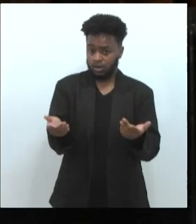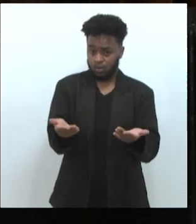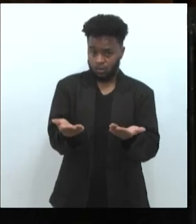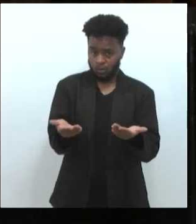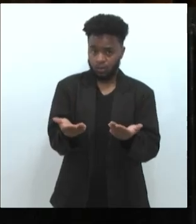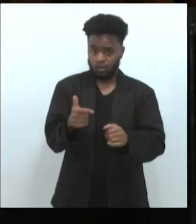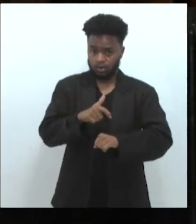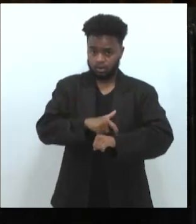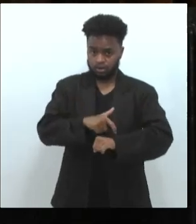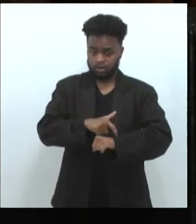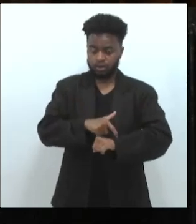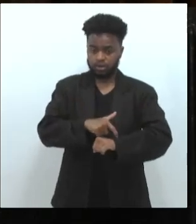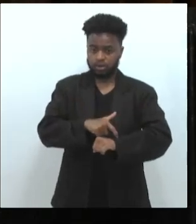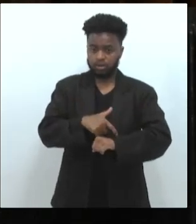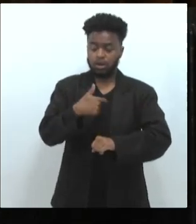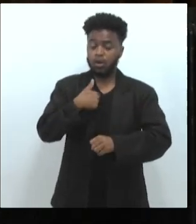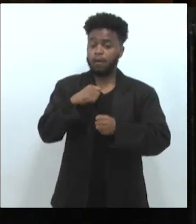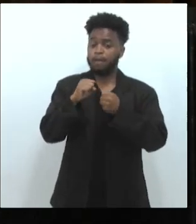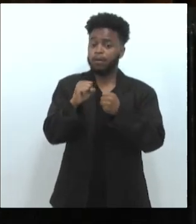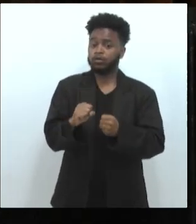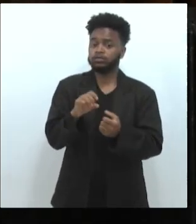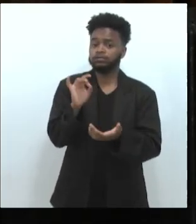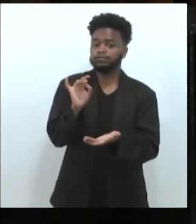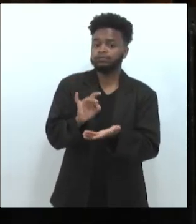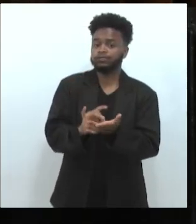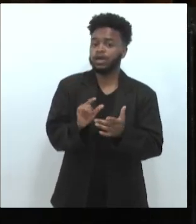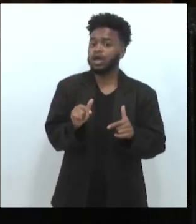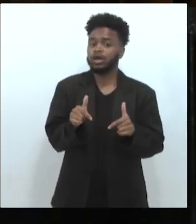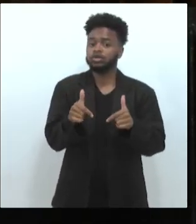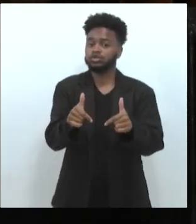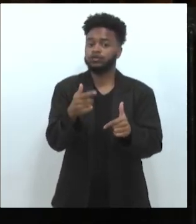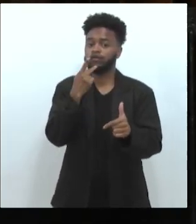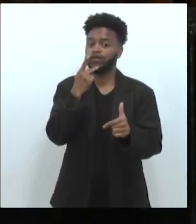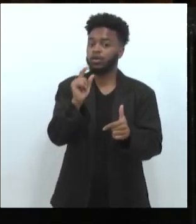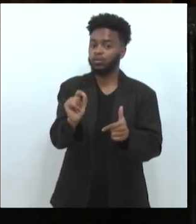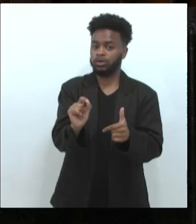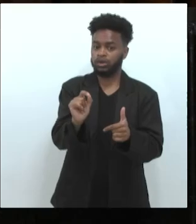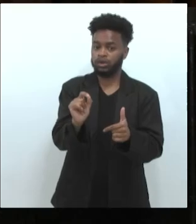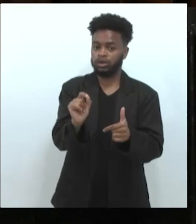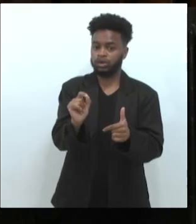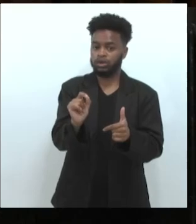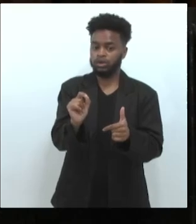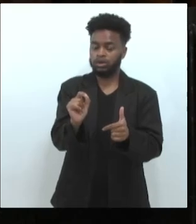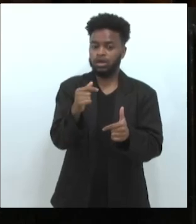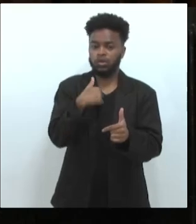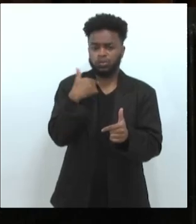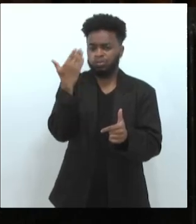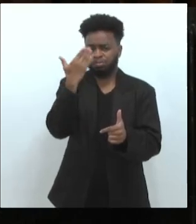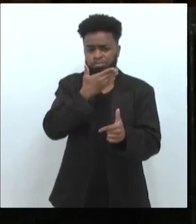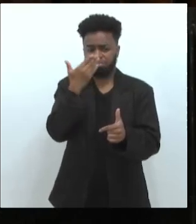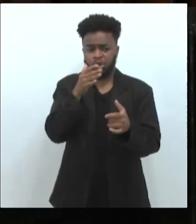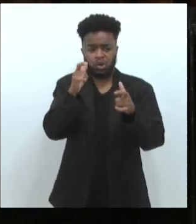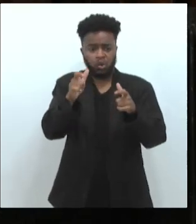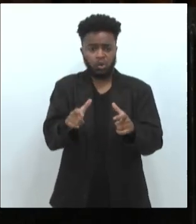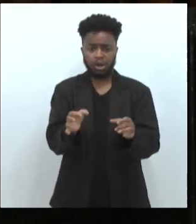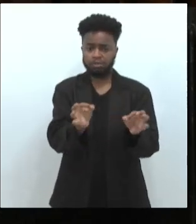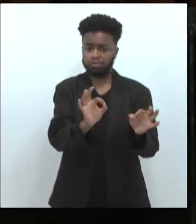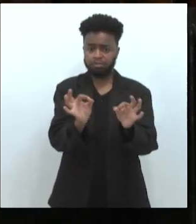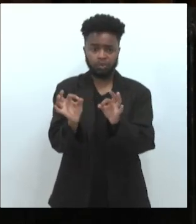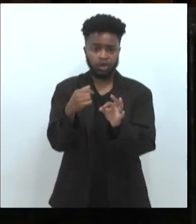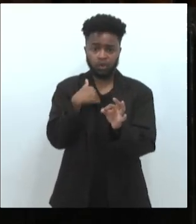momento, o que posso eu efetivamente citar é que não vejo em lugar algum esse